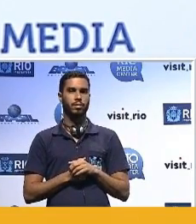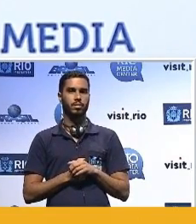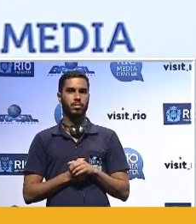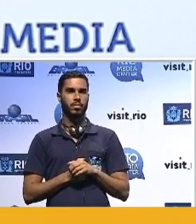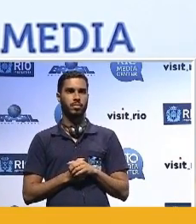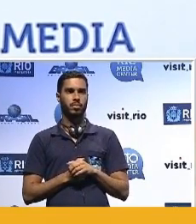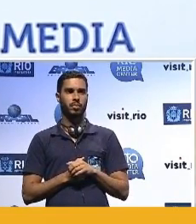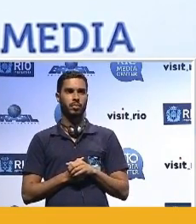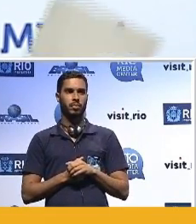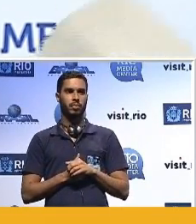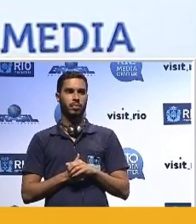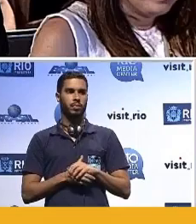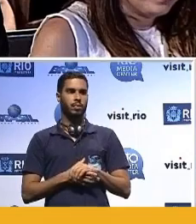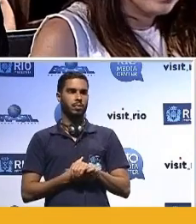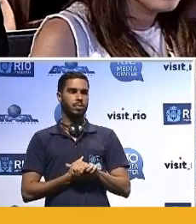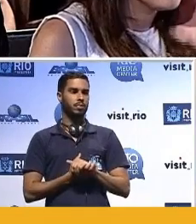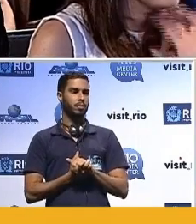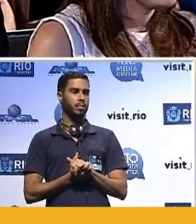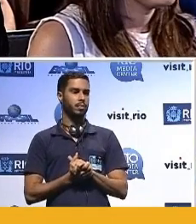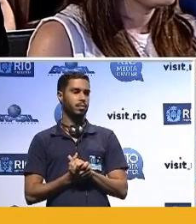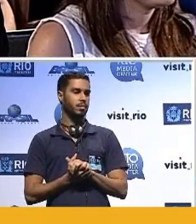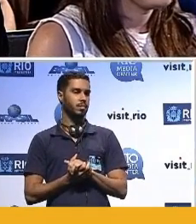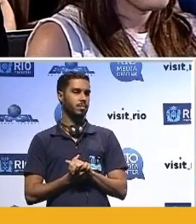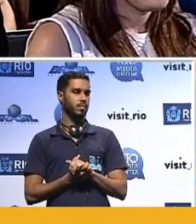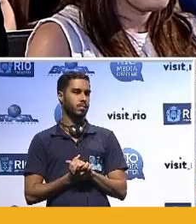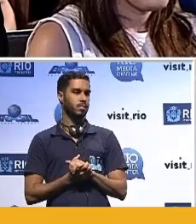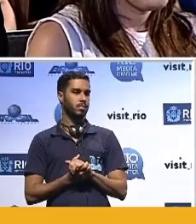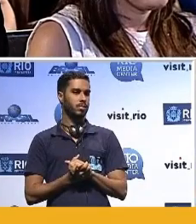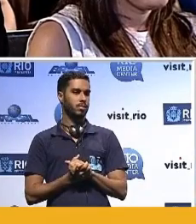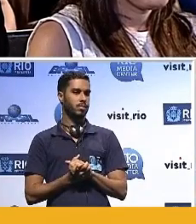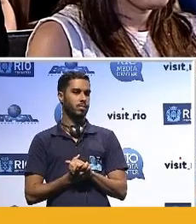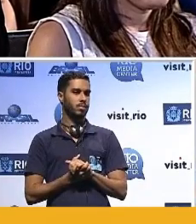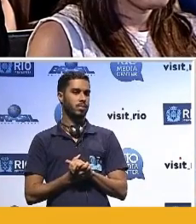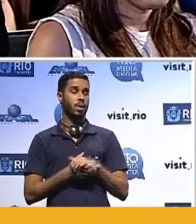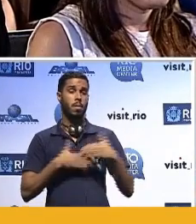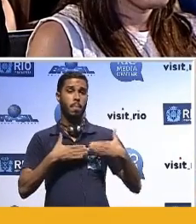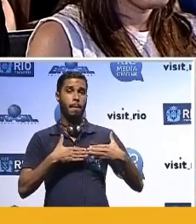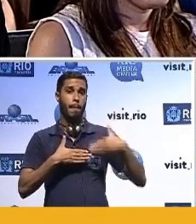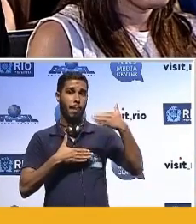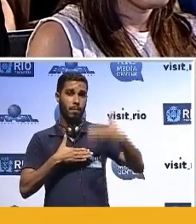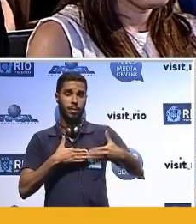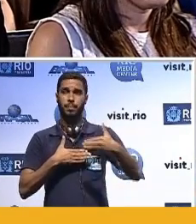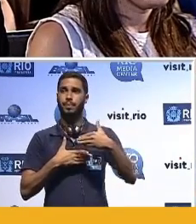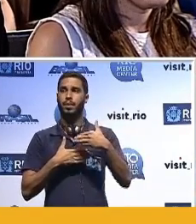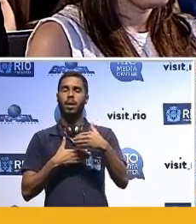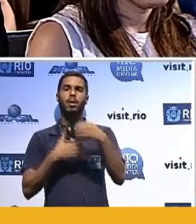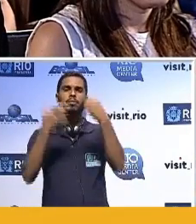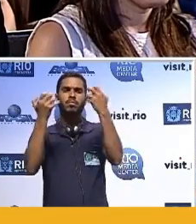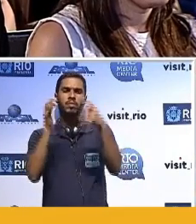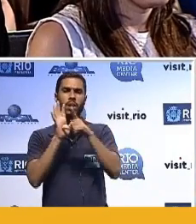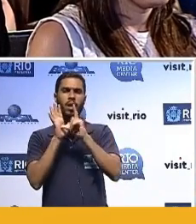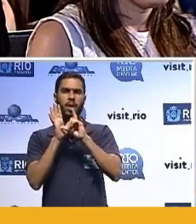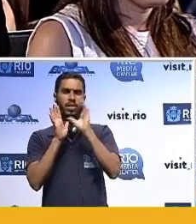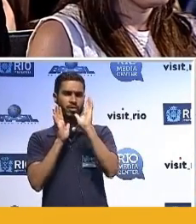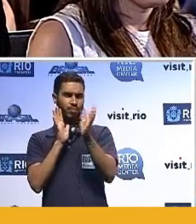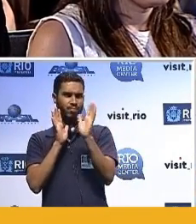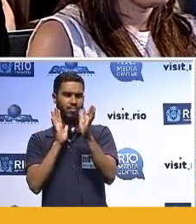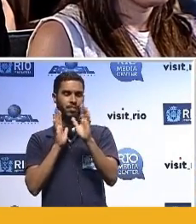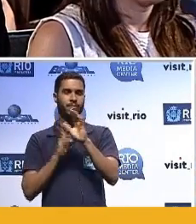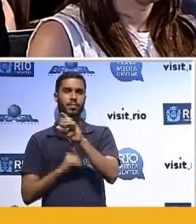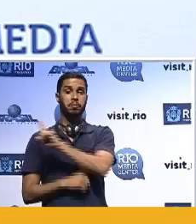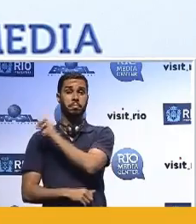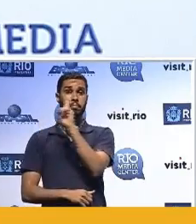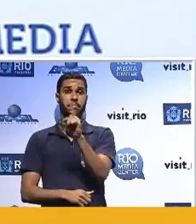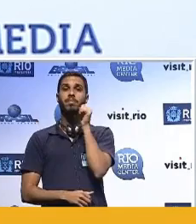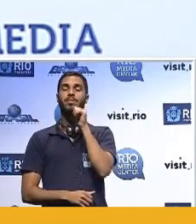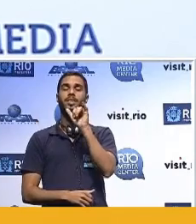Não consigo tirar. Saiu. Na sequência, como eu disse, a Isabel vai mostrar para vocês esse